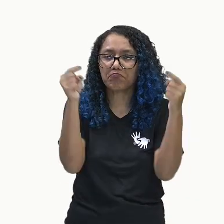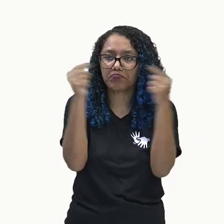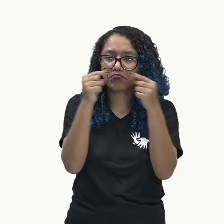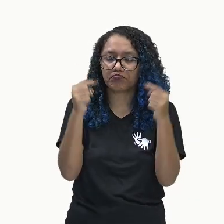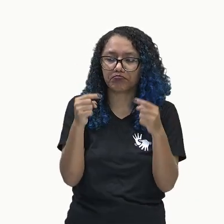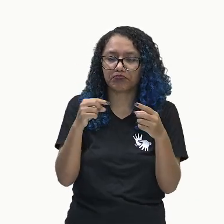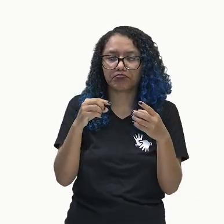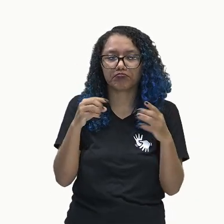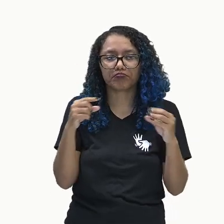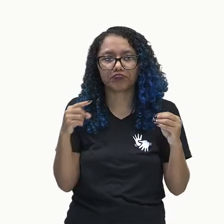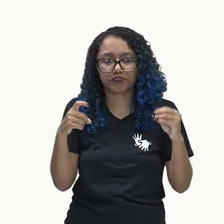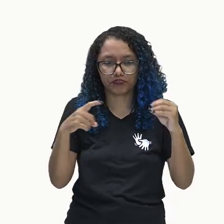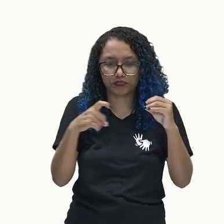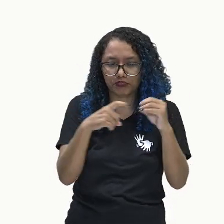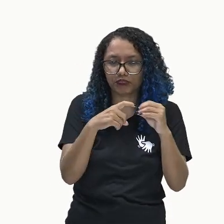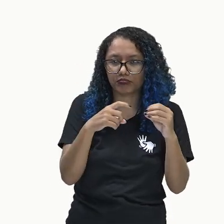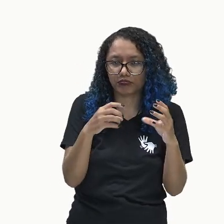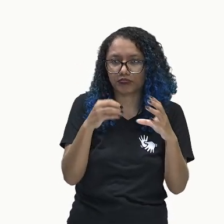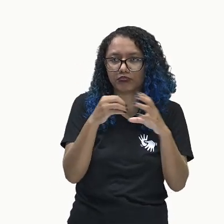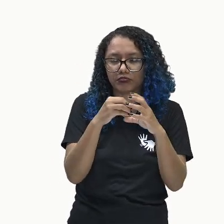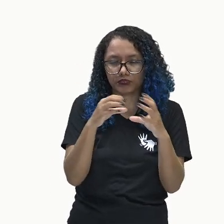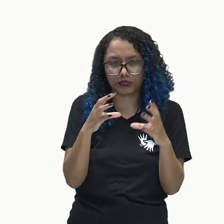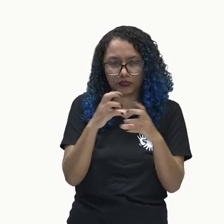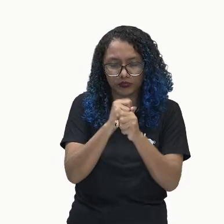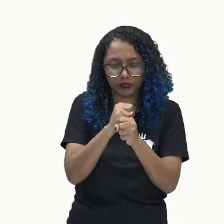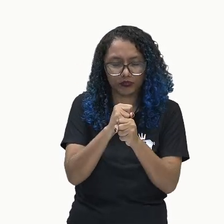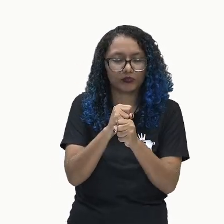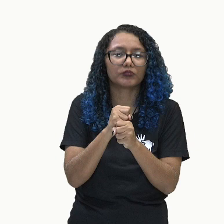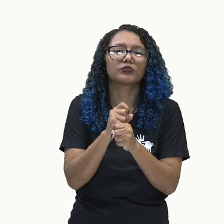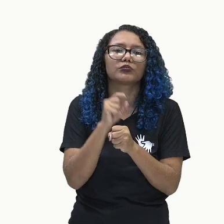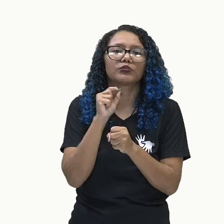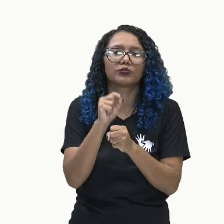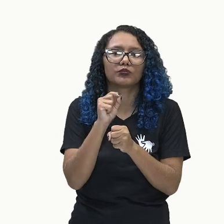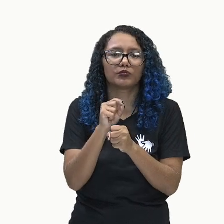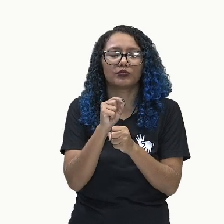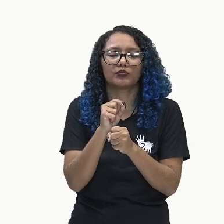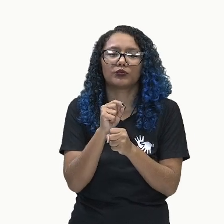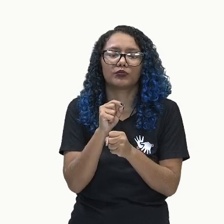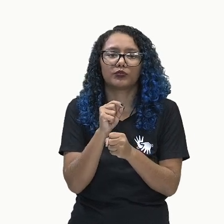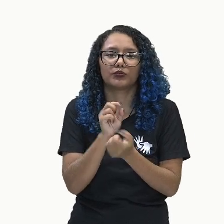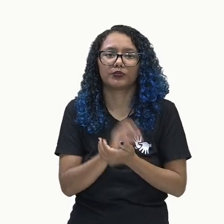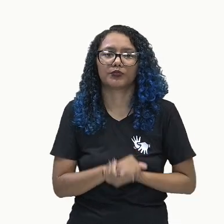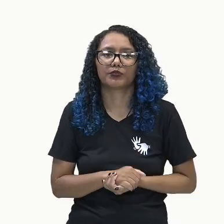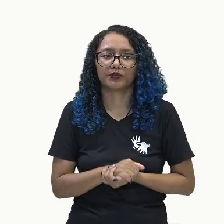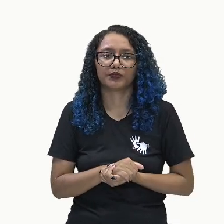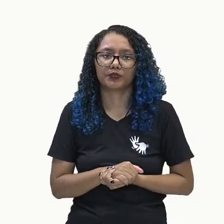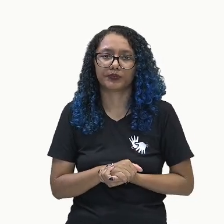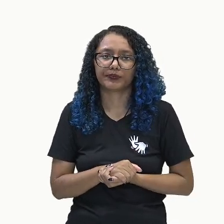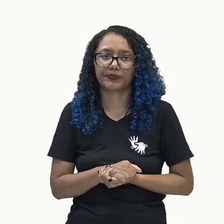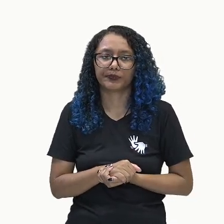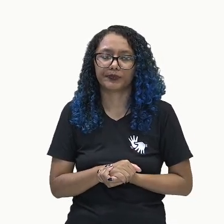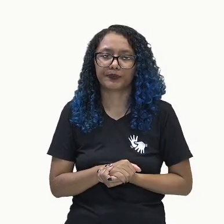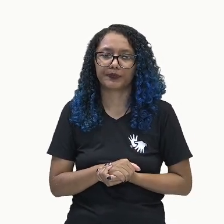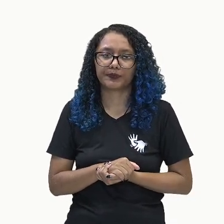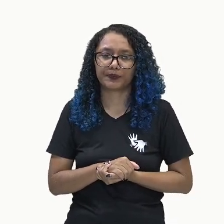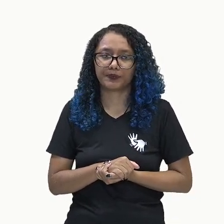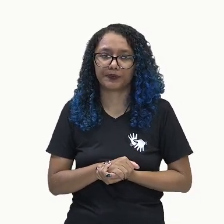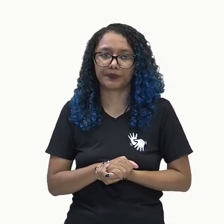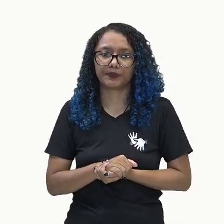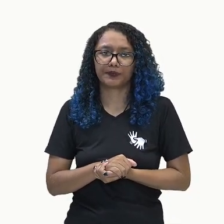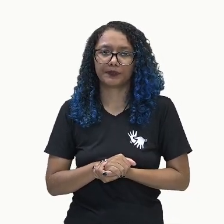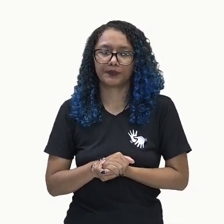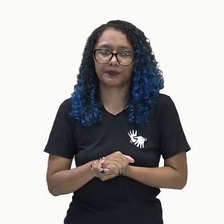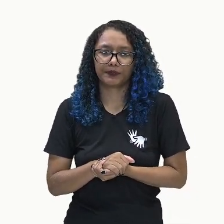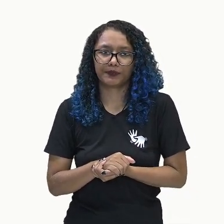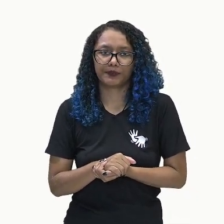dos gametas masculino e feminino, exatamente onde há a união dos gametas masculino e feminino, eles vão se emparear